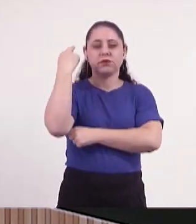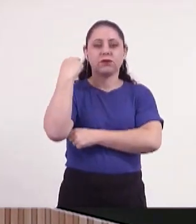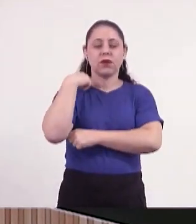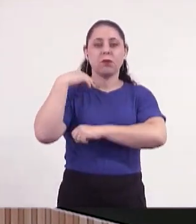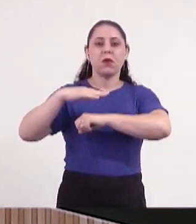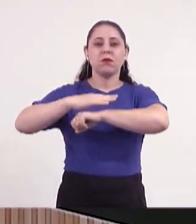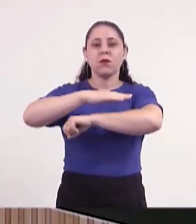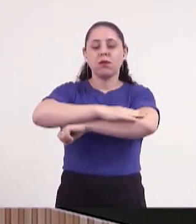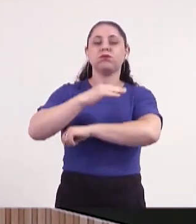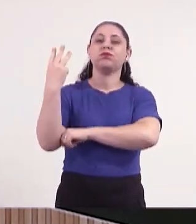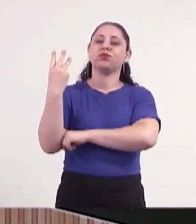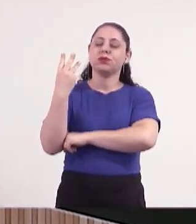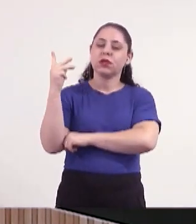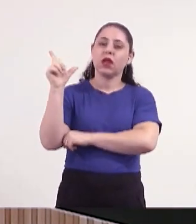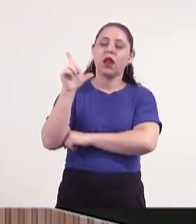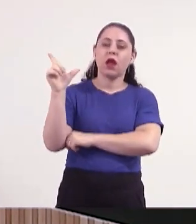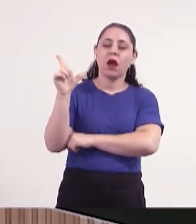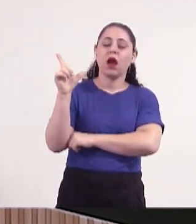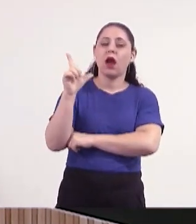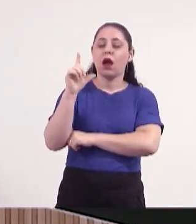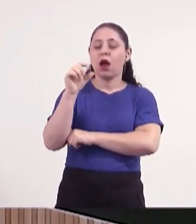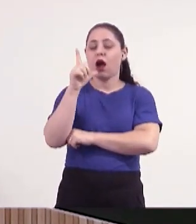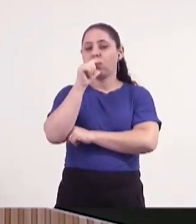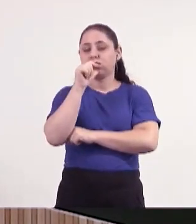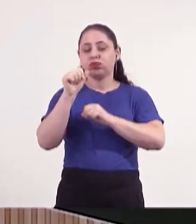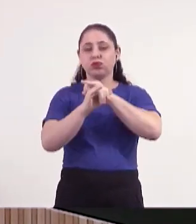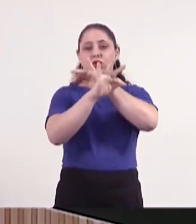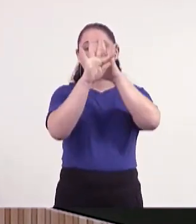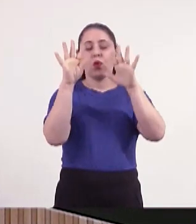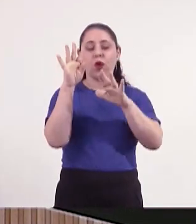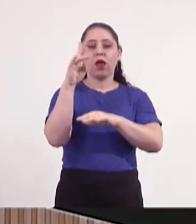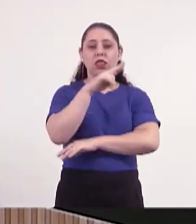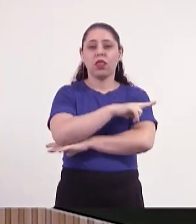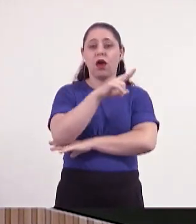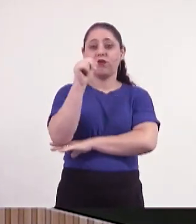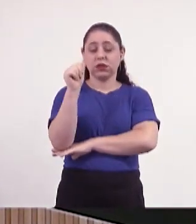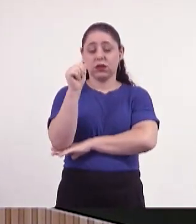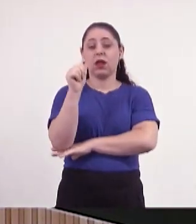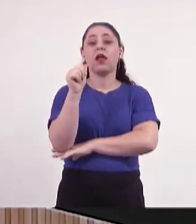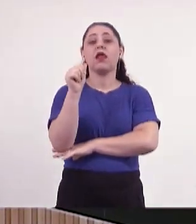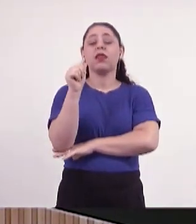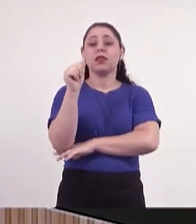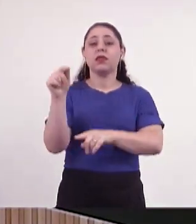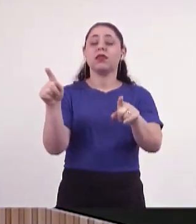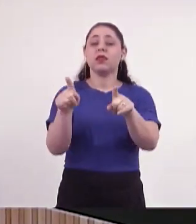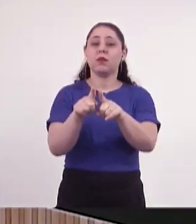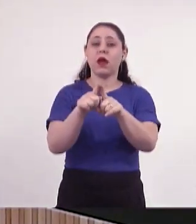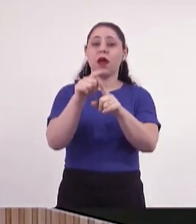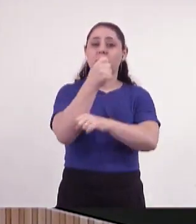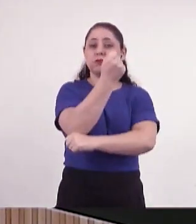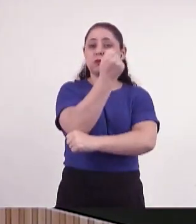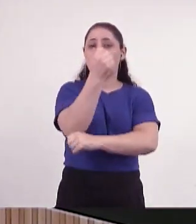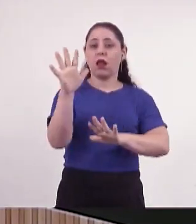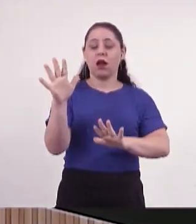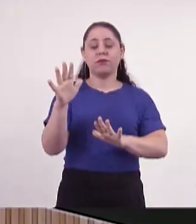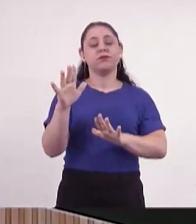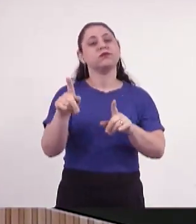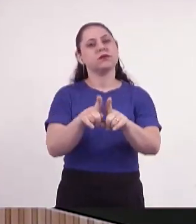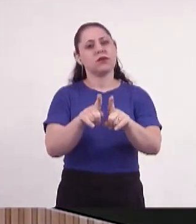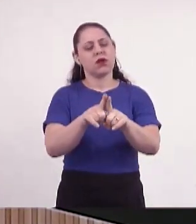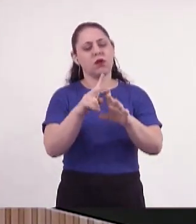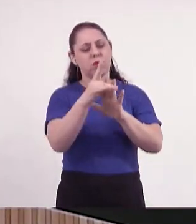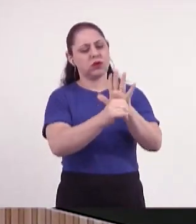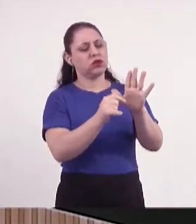Bataguaçu, Água Clara, Três Lagoas, Nova Alvorada do Sul, Nova Andradina e também Anaurilândia. Esse projeto